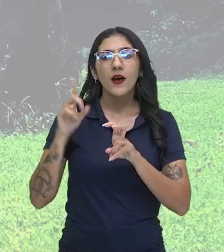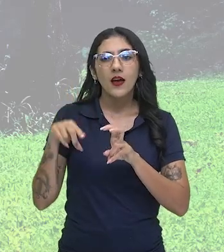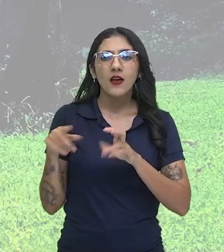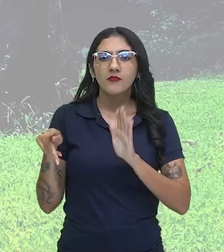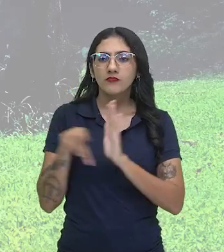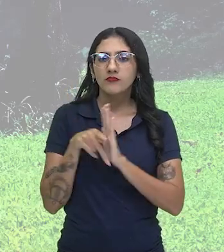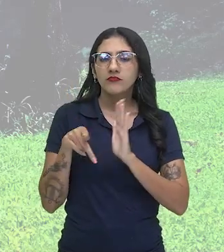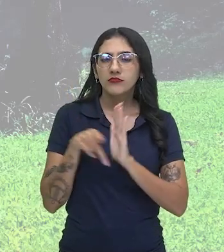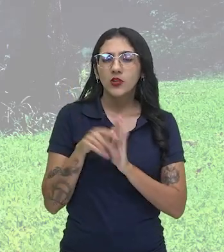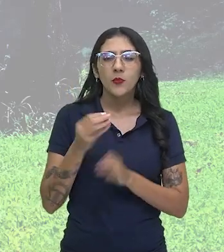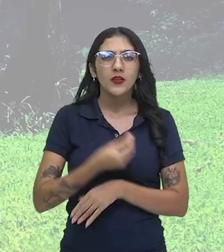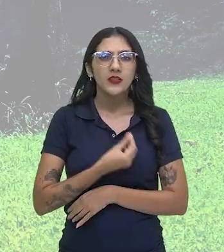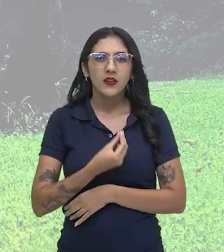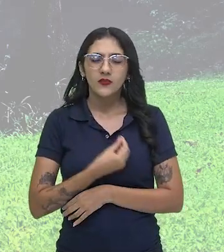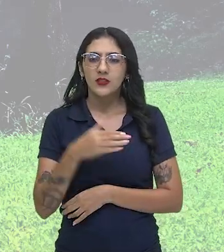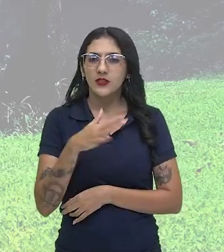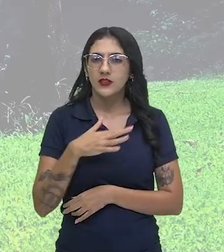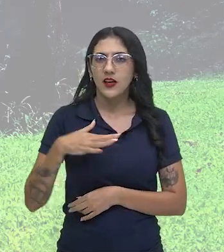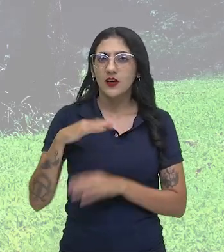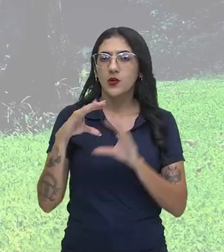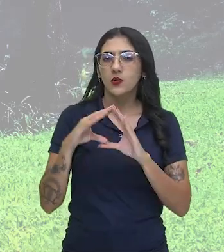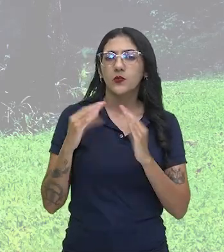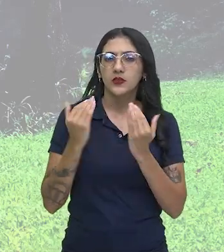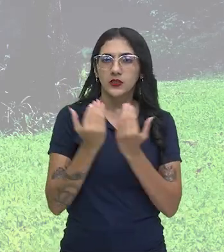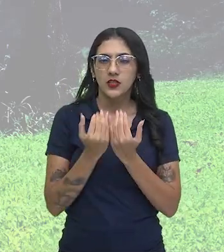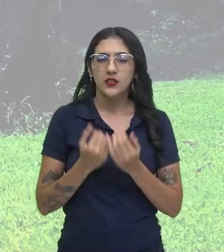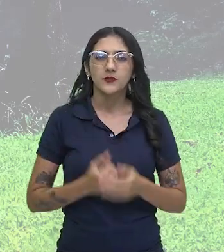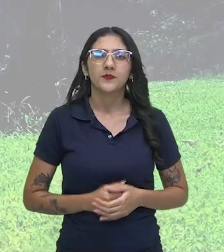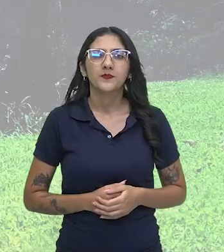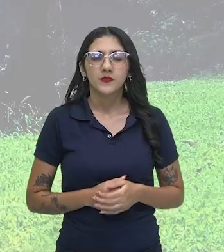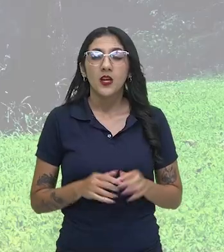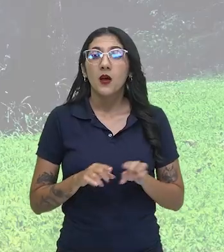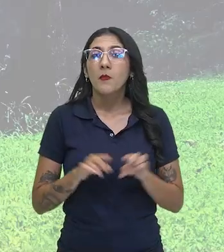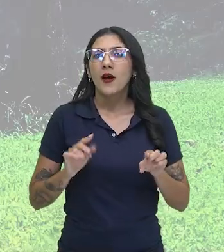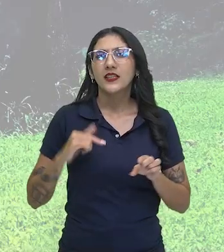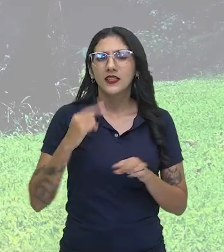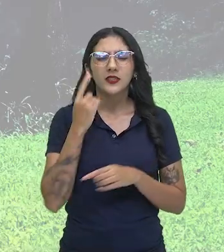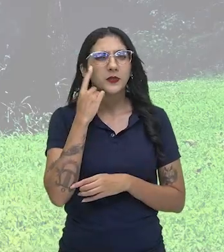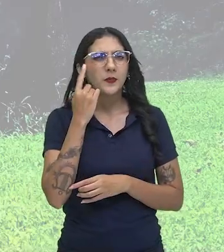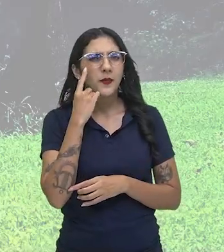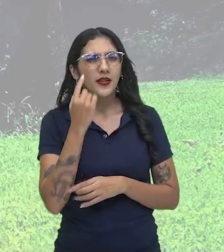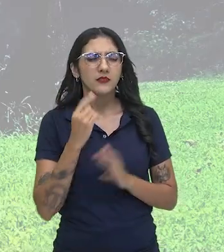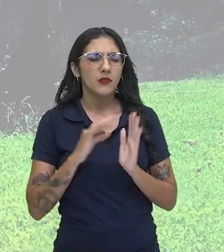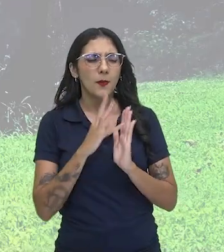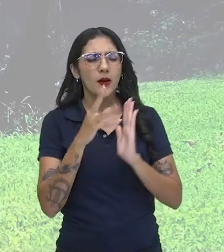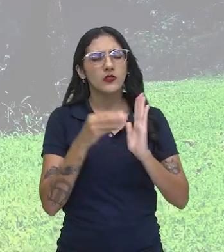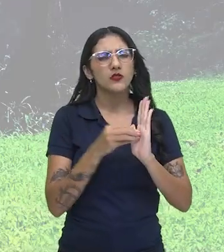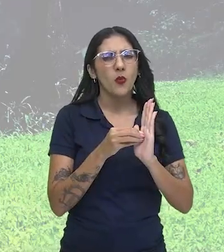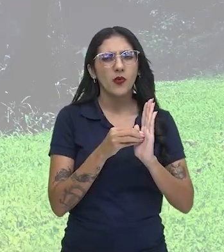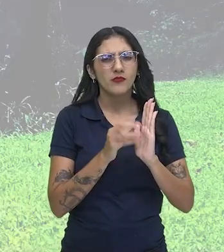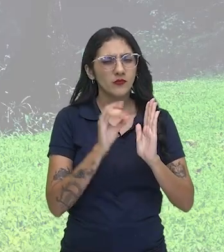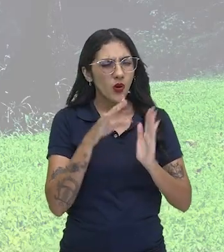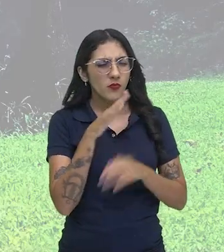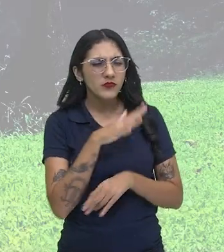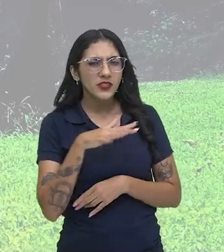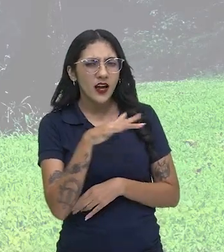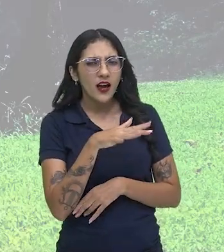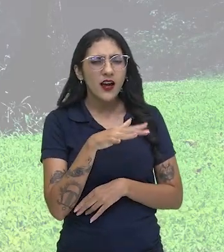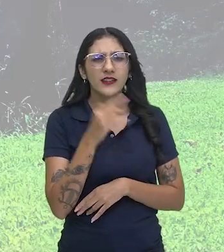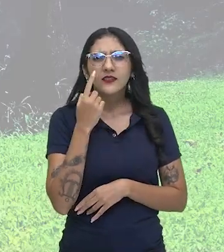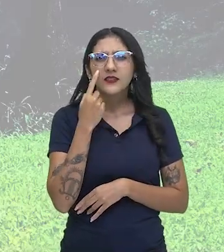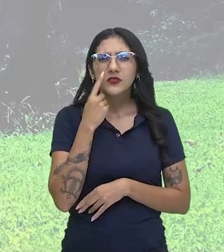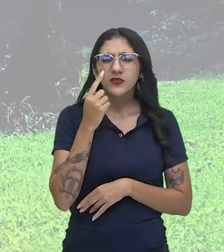é o que se vivencia ali. Mas claro que quando a gente pensa na Amazônia, não tem só a questão de Paracatuba, só a questão das ruínas,